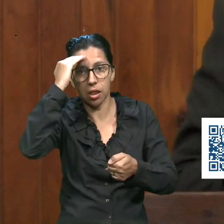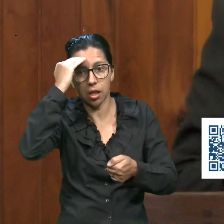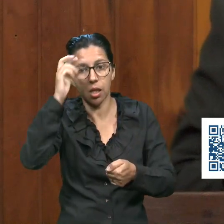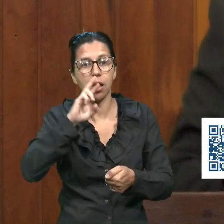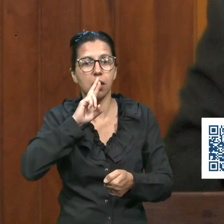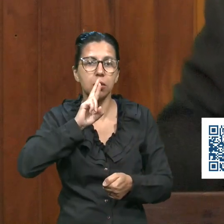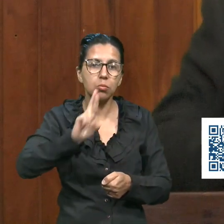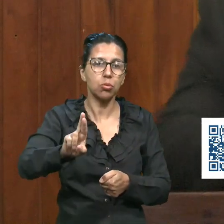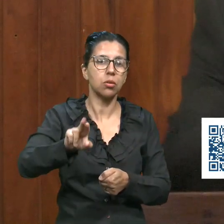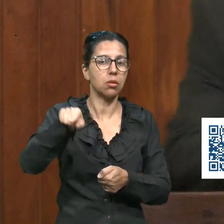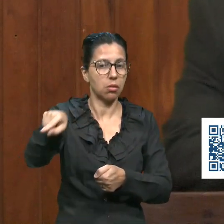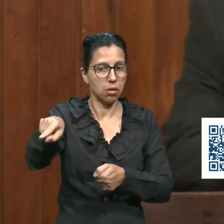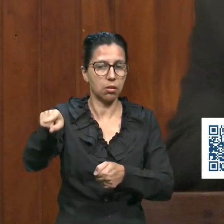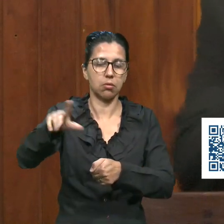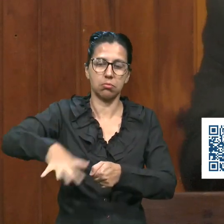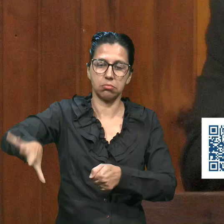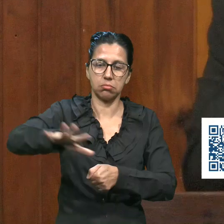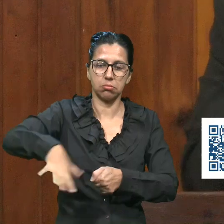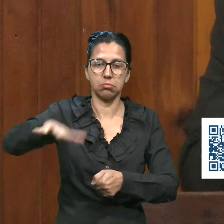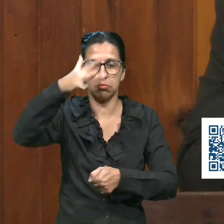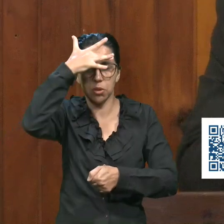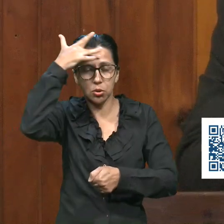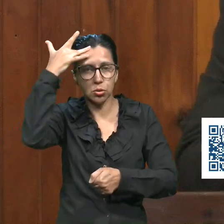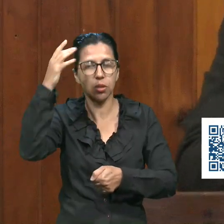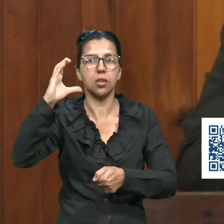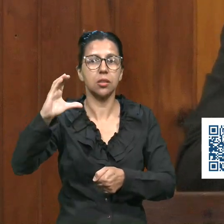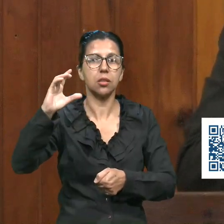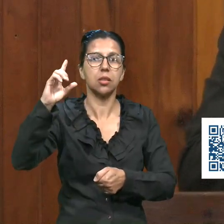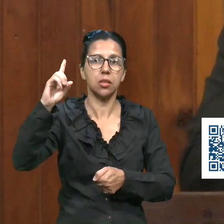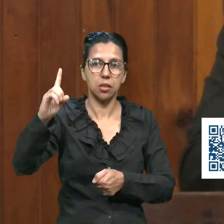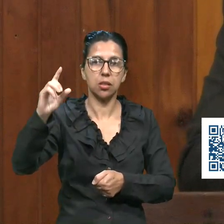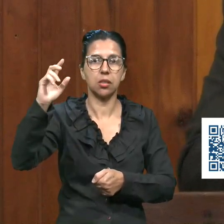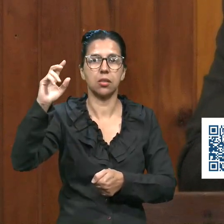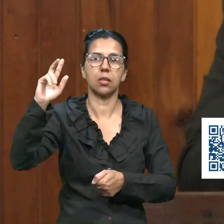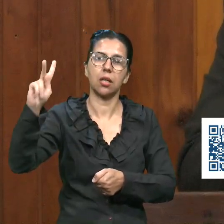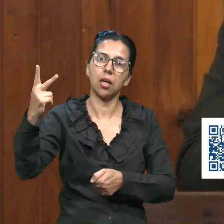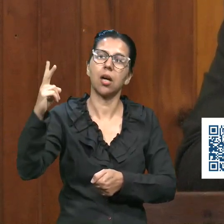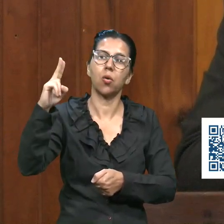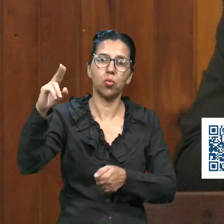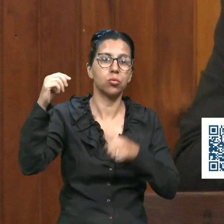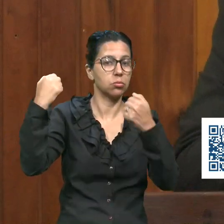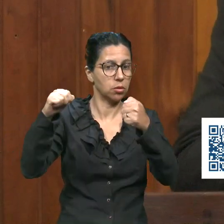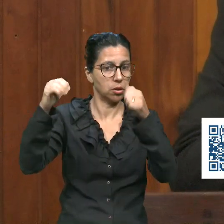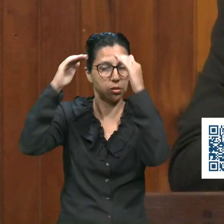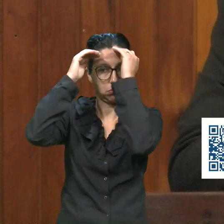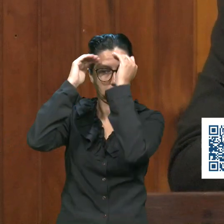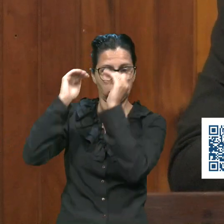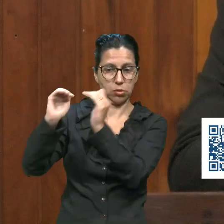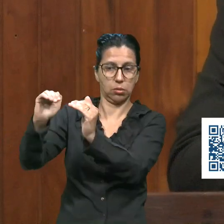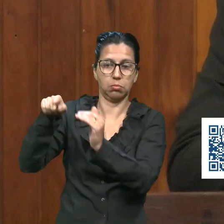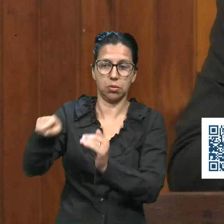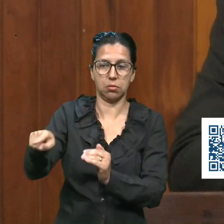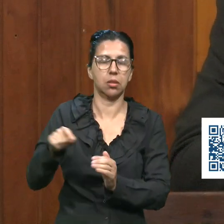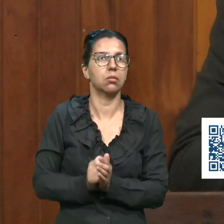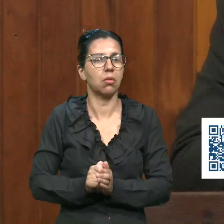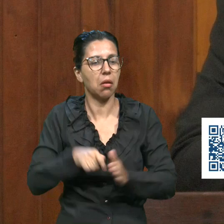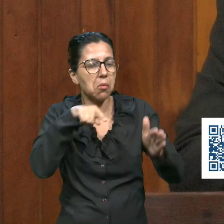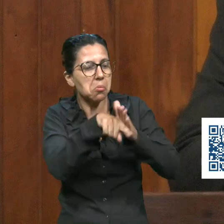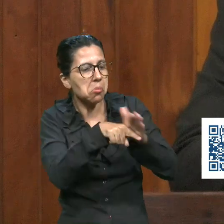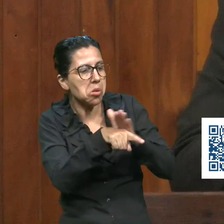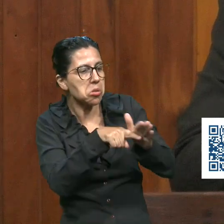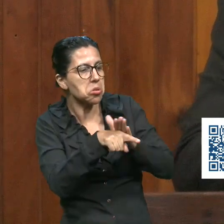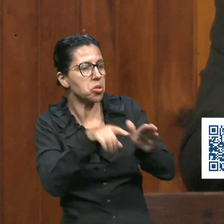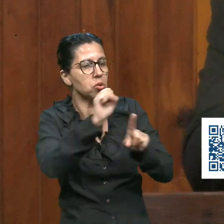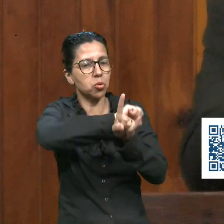respostas. A população do CDHU merece respeito e transparência. A pesquisa social